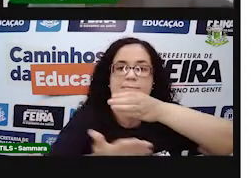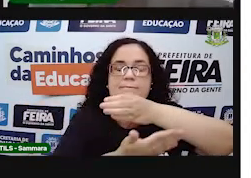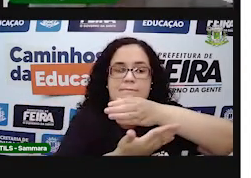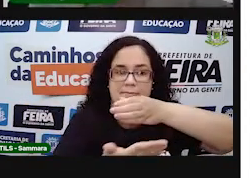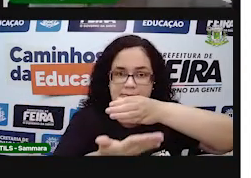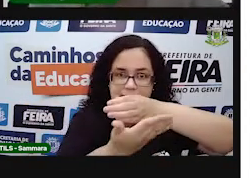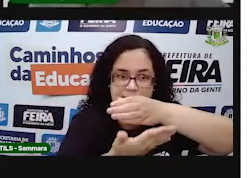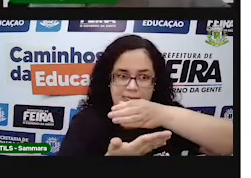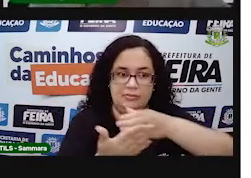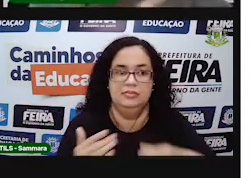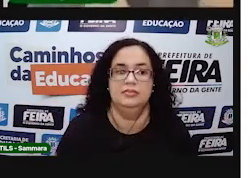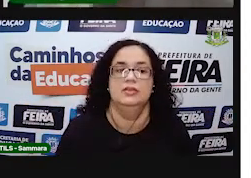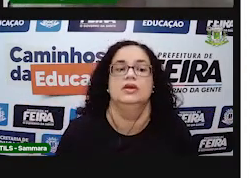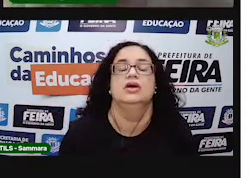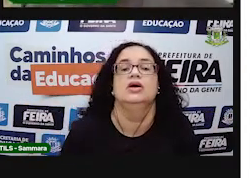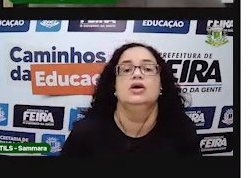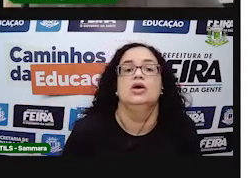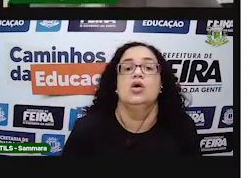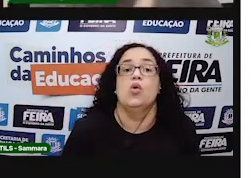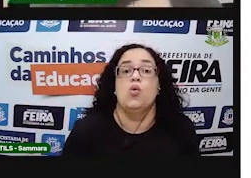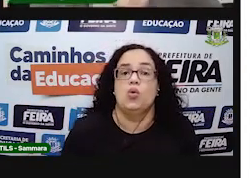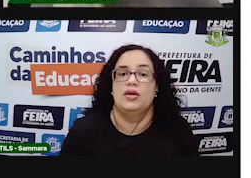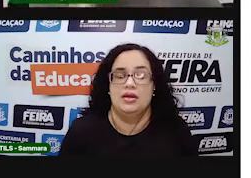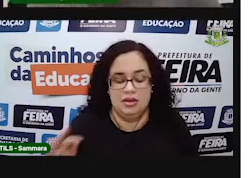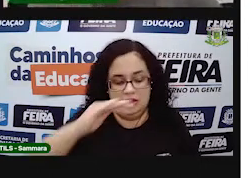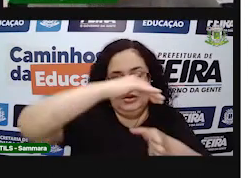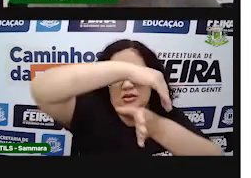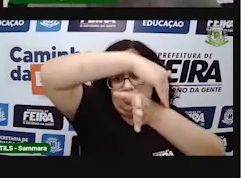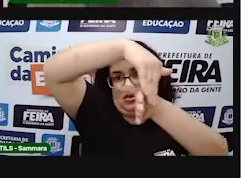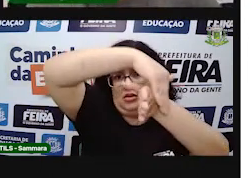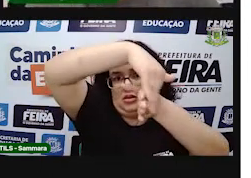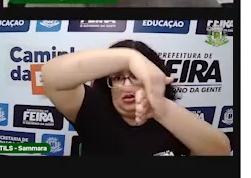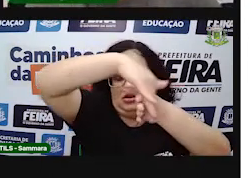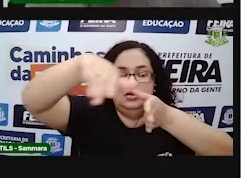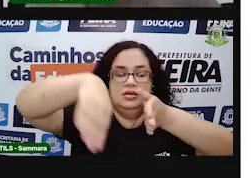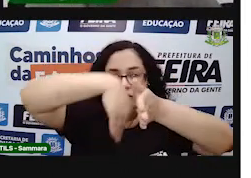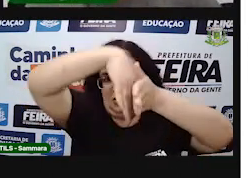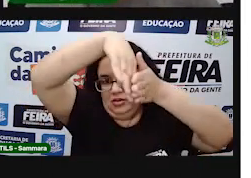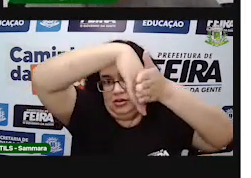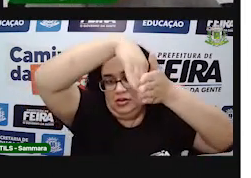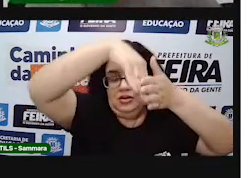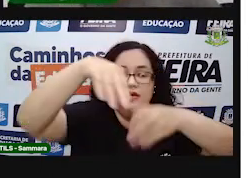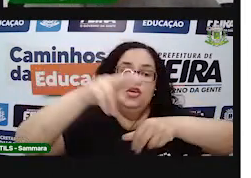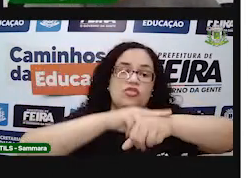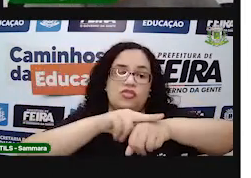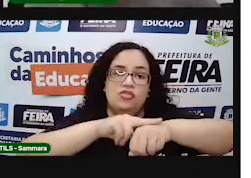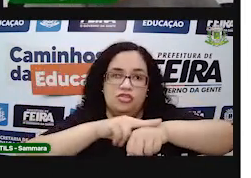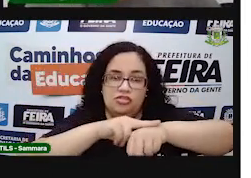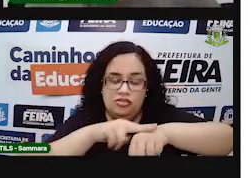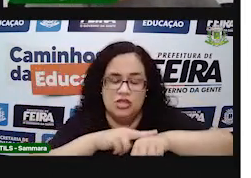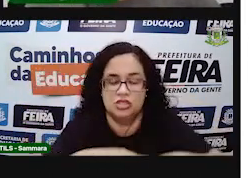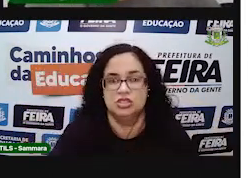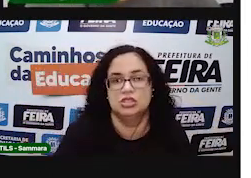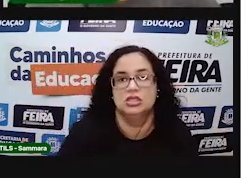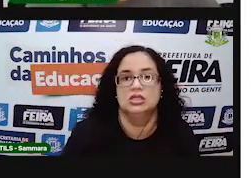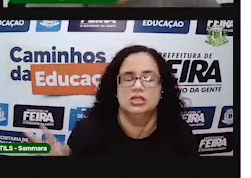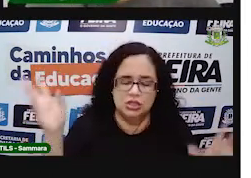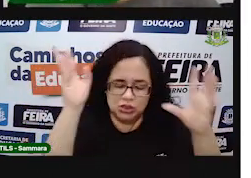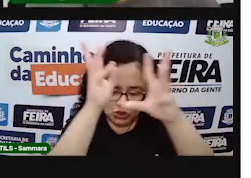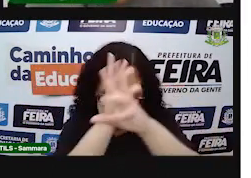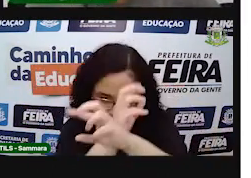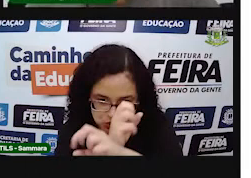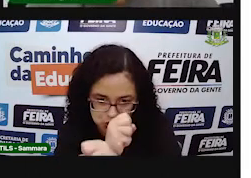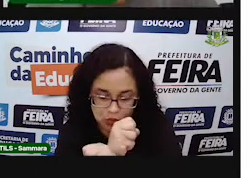cima, a tampinha de baixo são as bases. O que está na lateral, em verde mais escuro, são